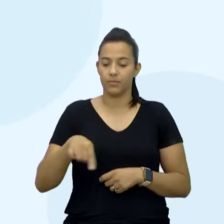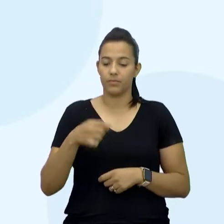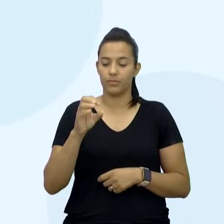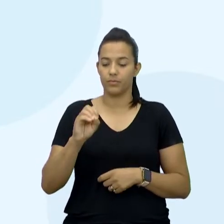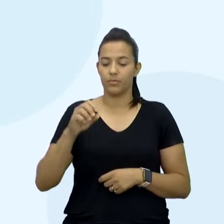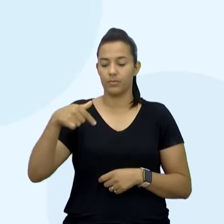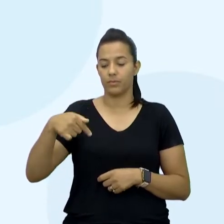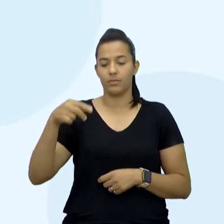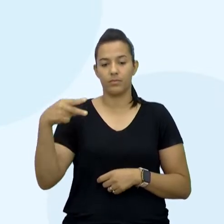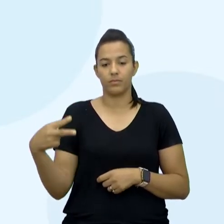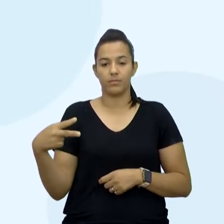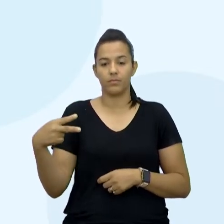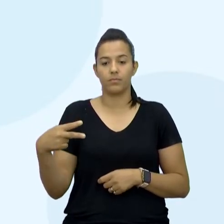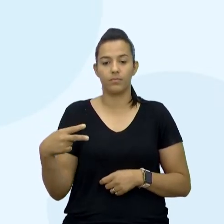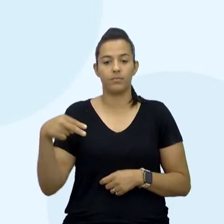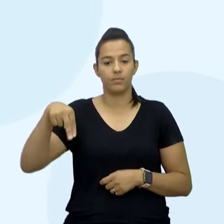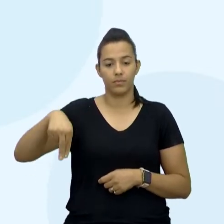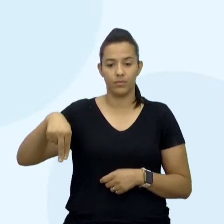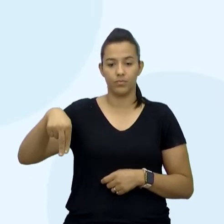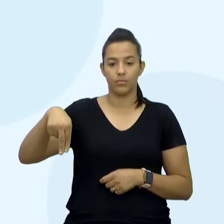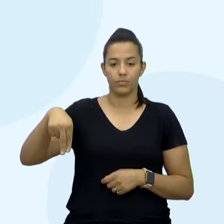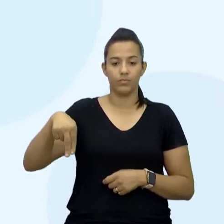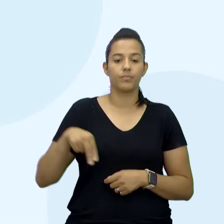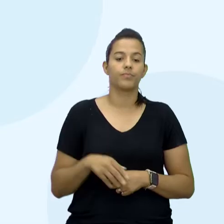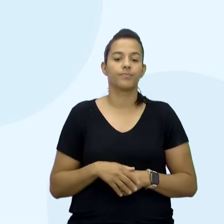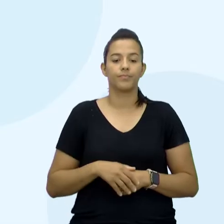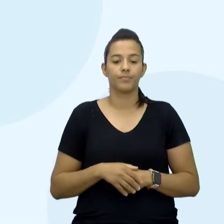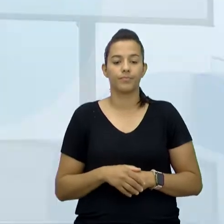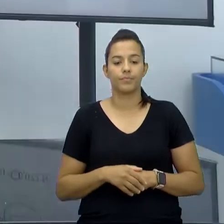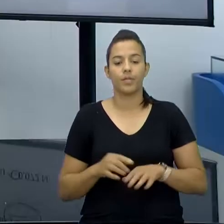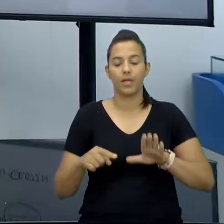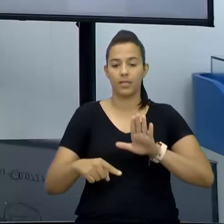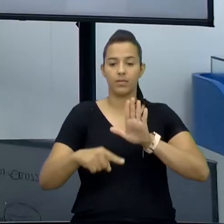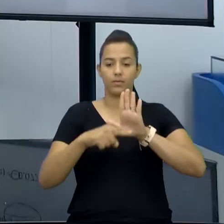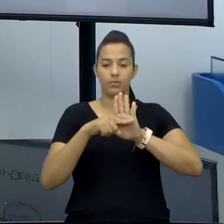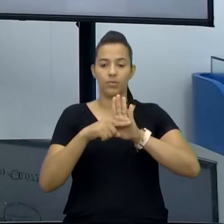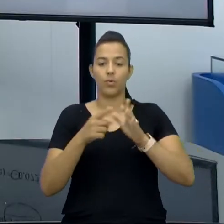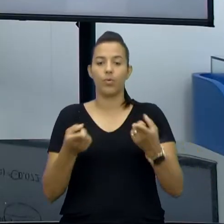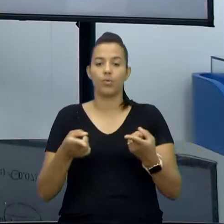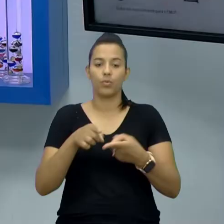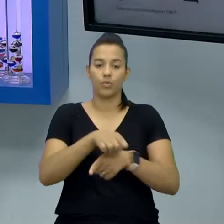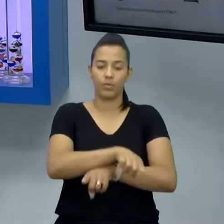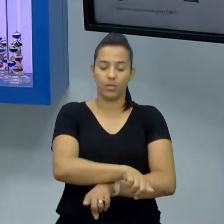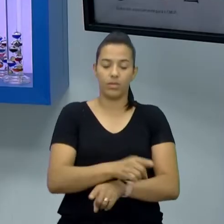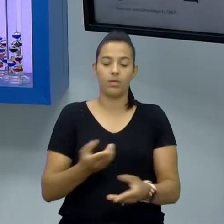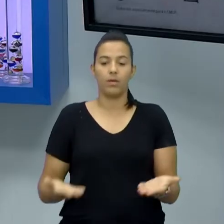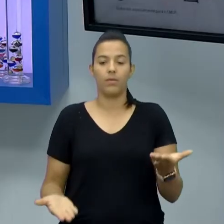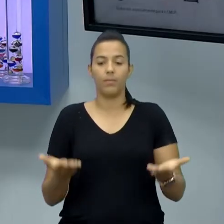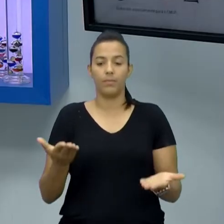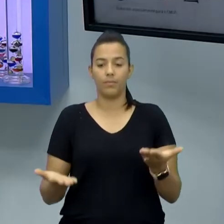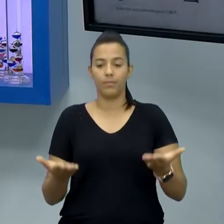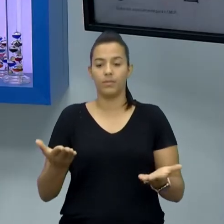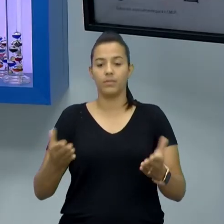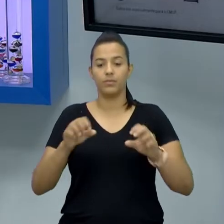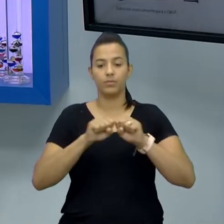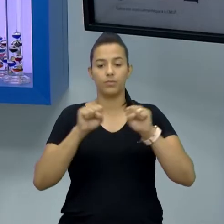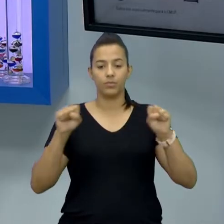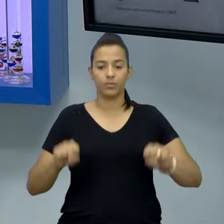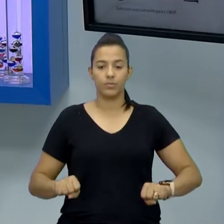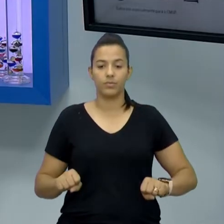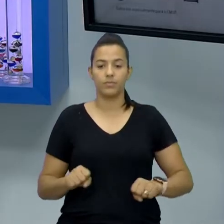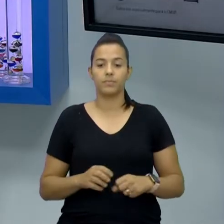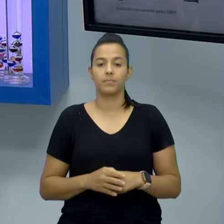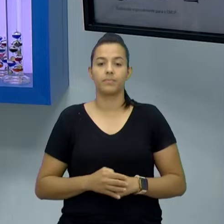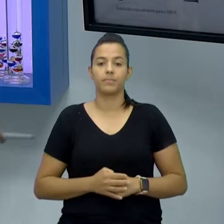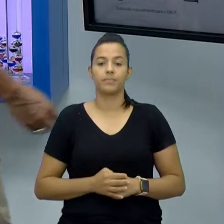Newton. Vamos lembrar que o negativo quer dizer o quê? Que é uma força que está sendo contrária ao peso do sistema. Contrário ao movimento do peso